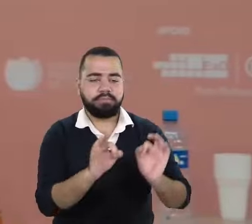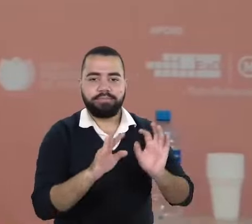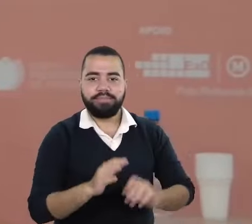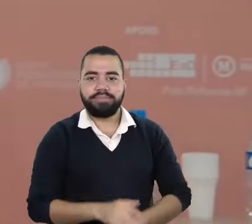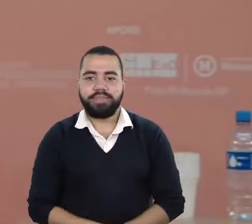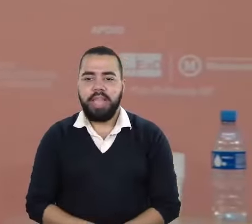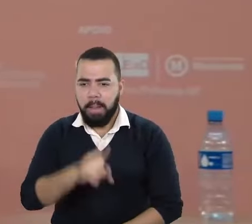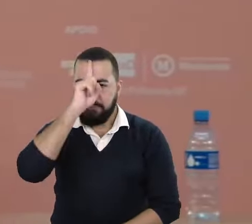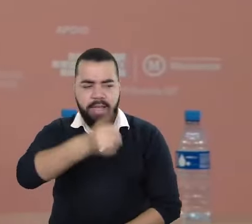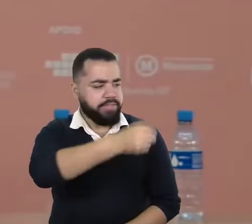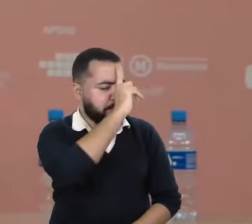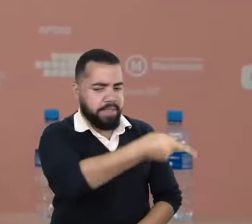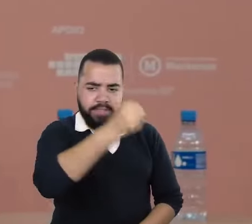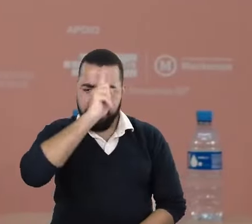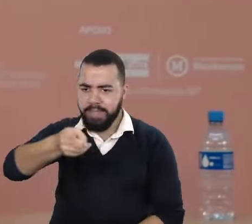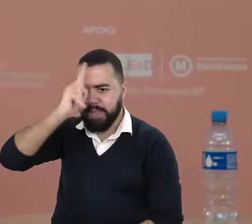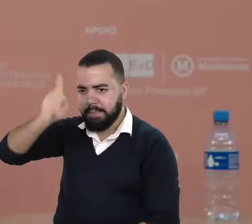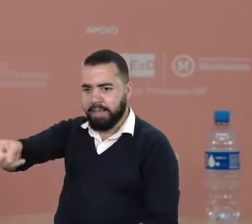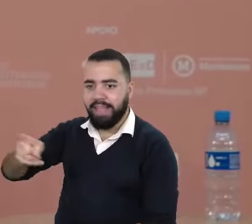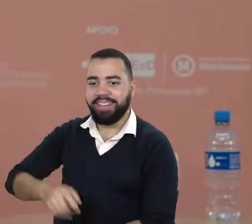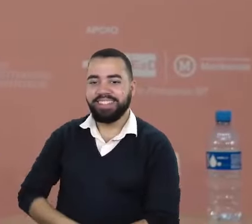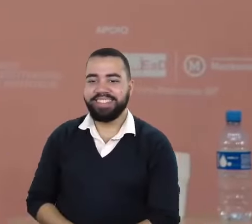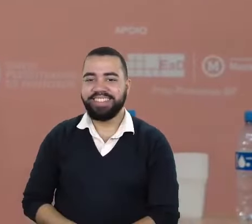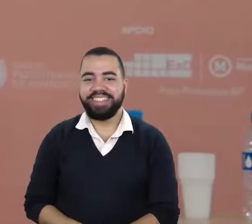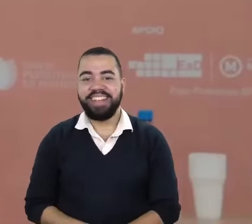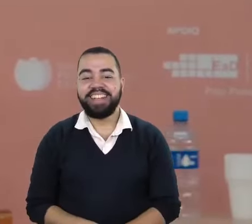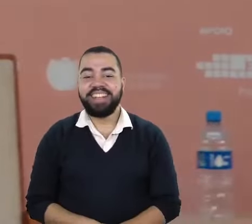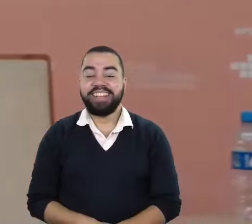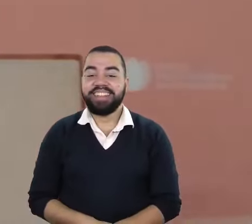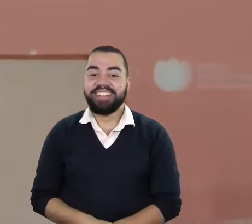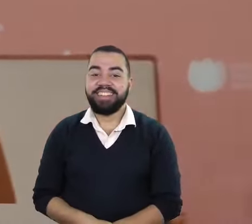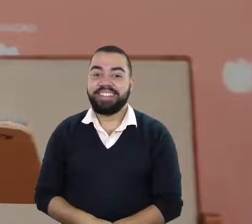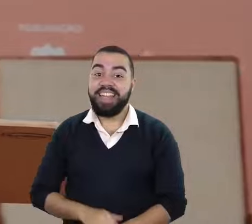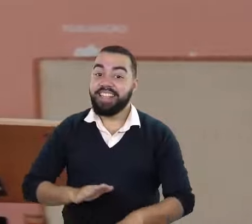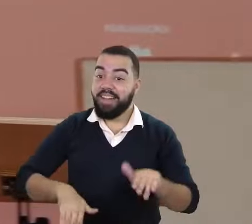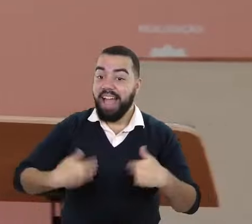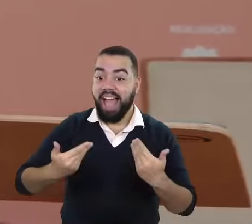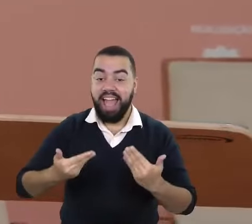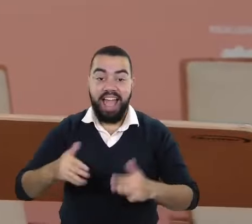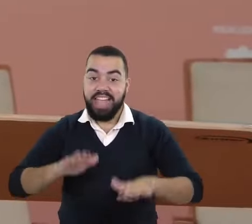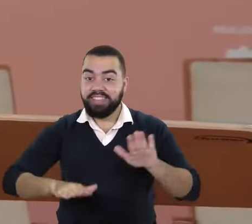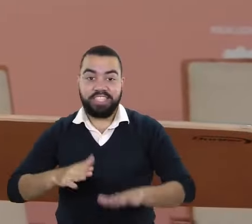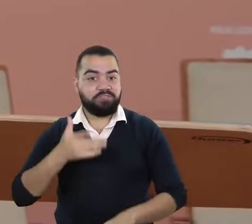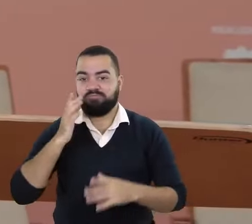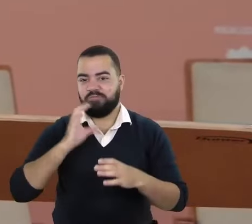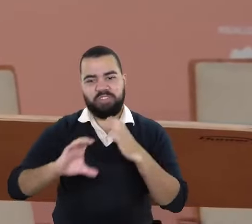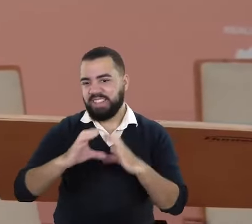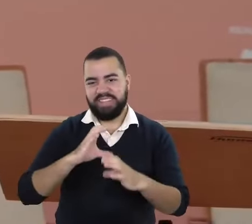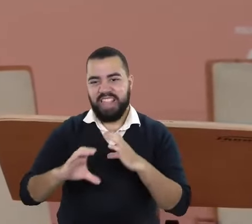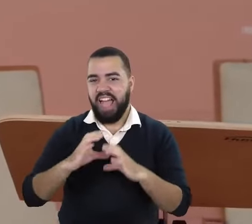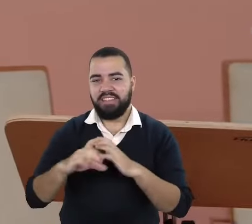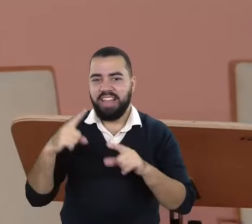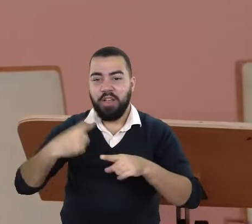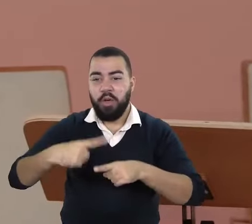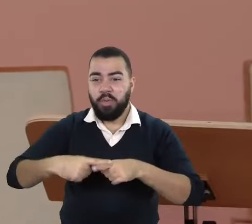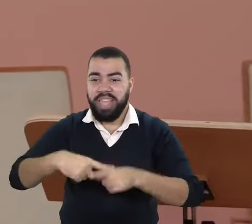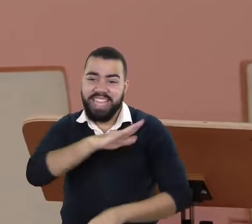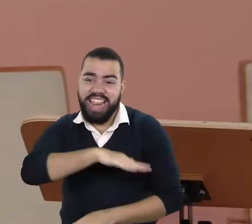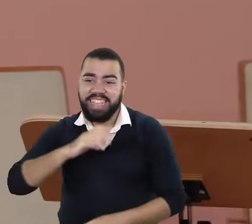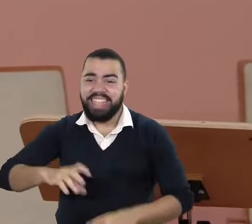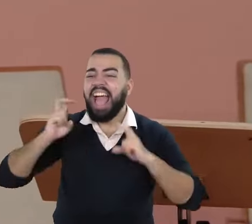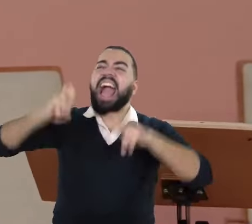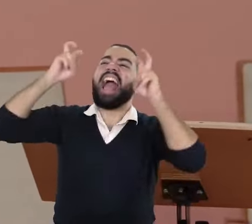Nós mesmos de mandar. Vocês entenderam, minha gente? Mas na igreja eu sempre fui incluída. Então, mesmo não cantando no grupinho das crianças, que eu não gostava de cantar, porque elas cantavam gritando. Que